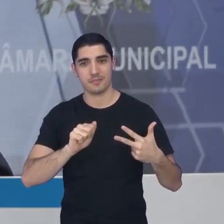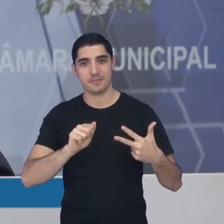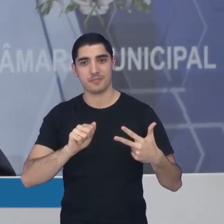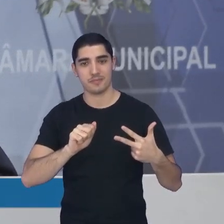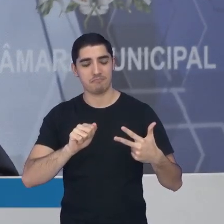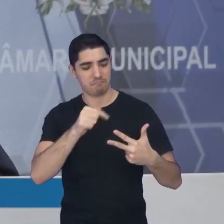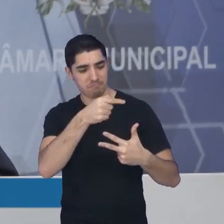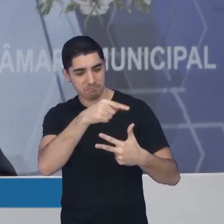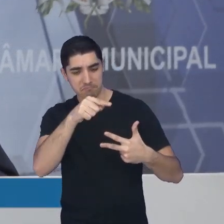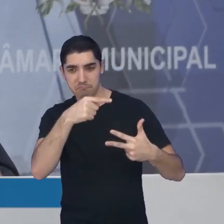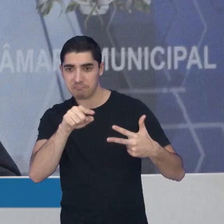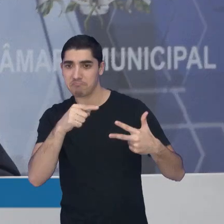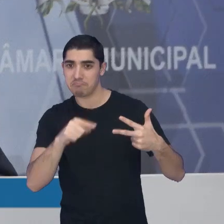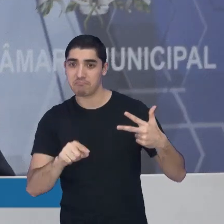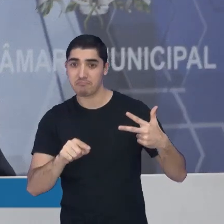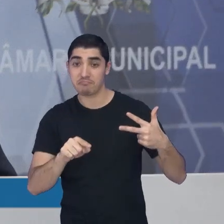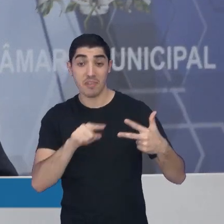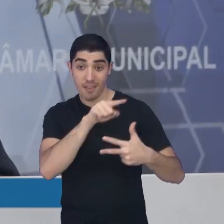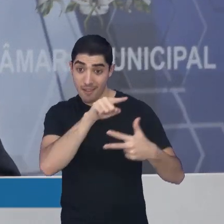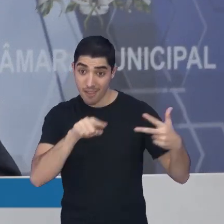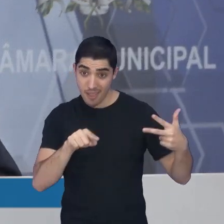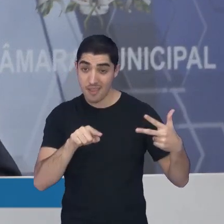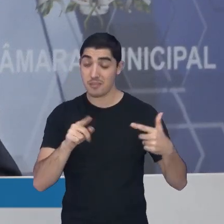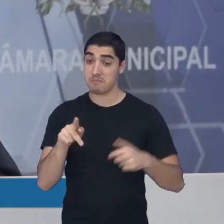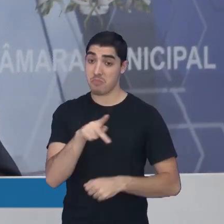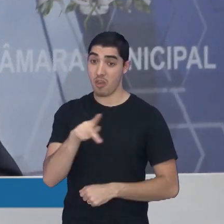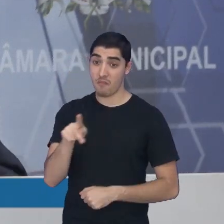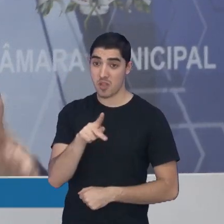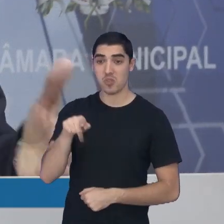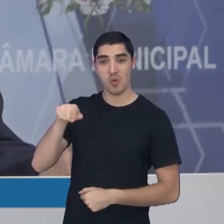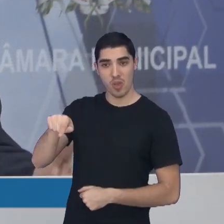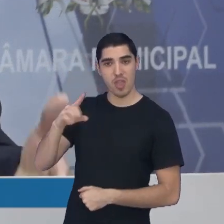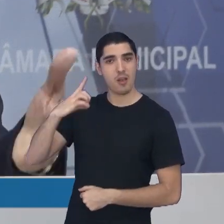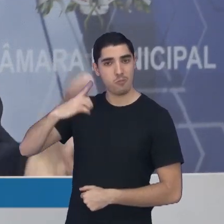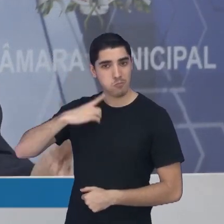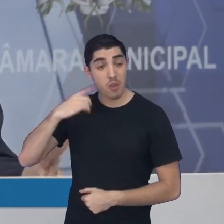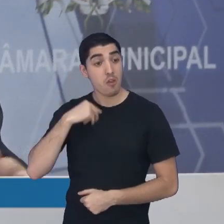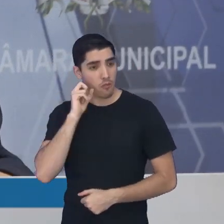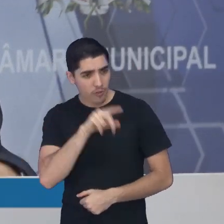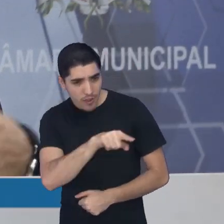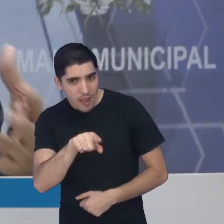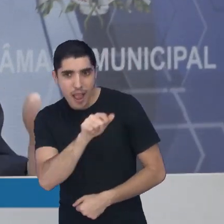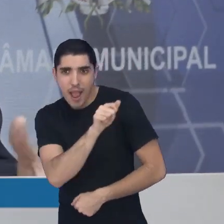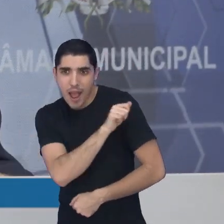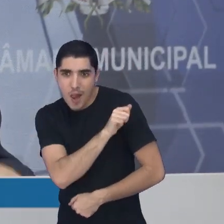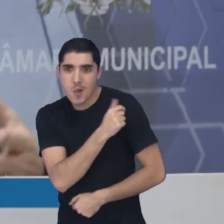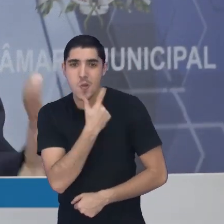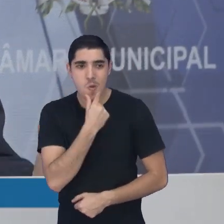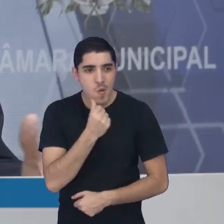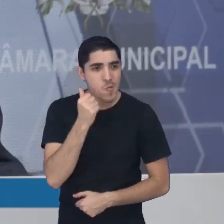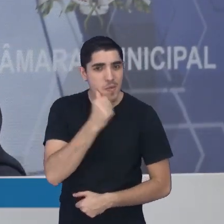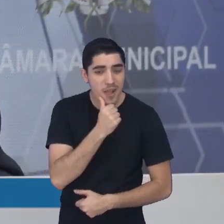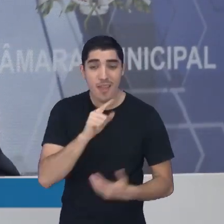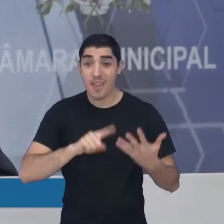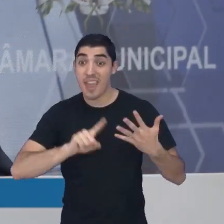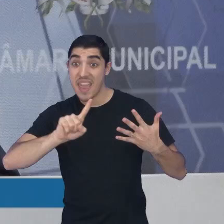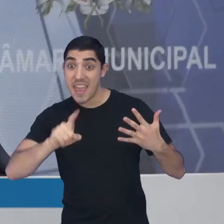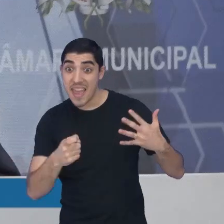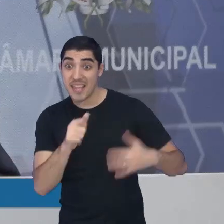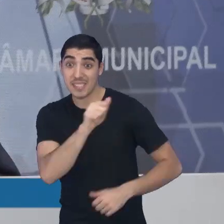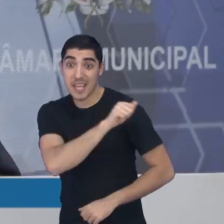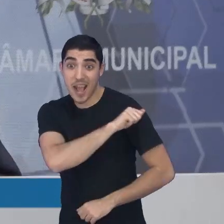que são da Faculdade de Direito. Vejo alunas, alunos, ex-alunos e